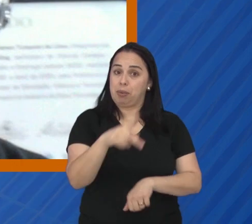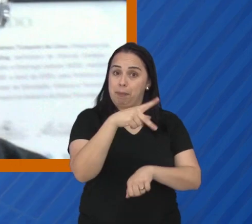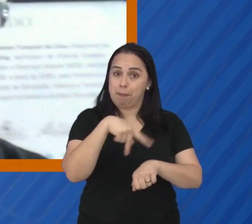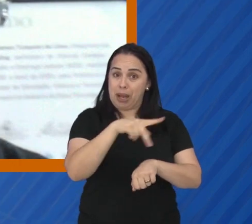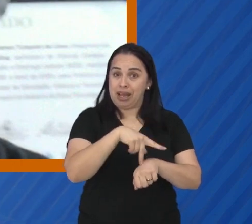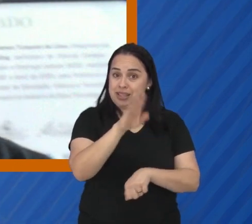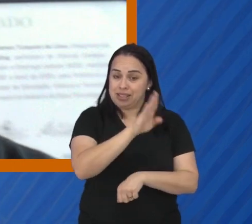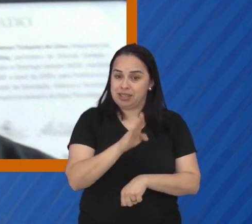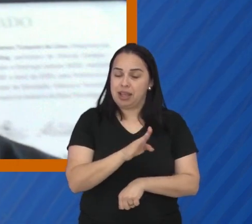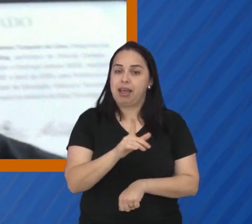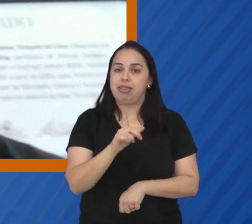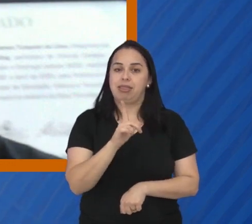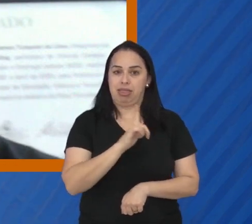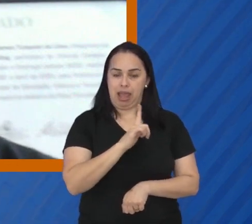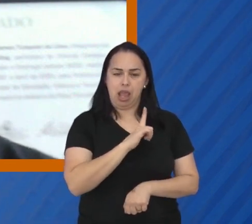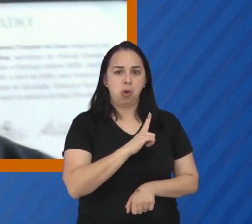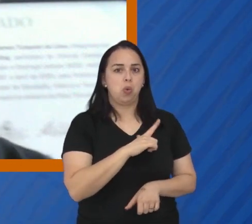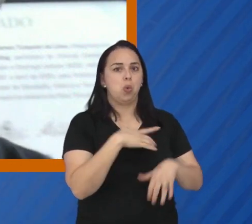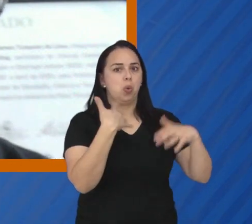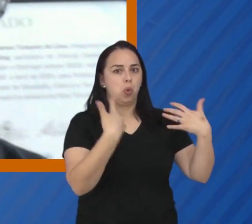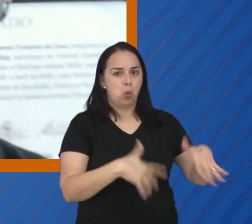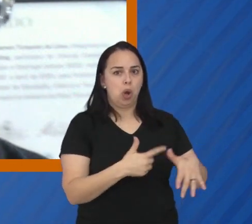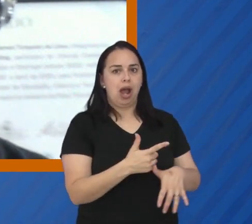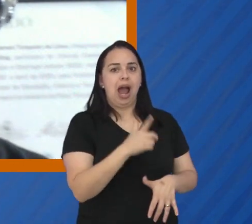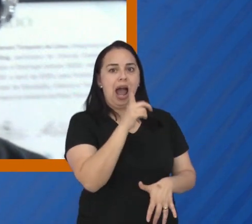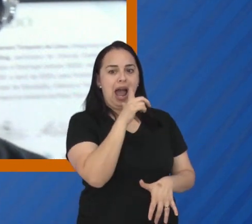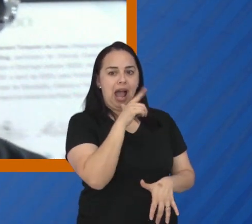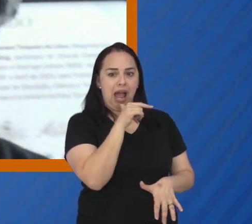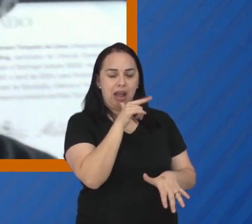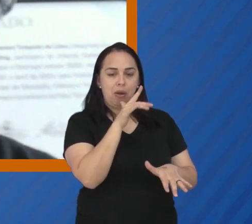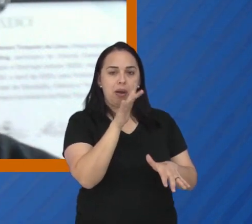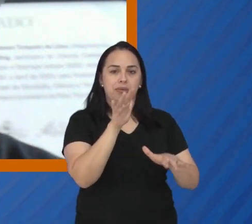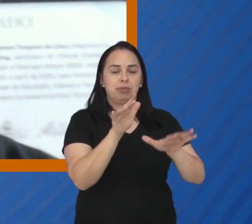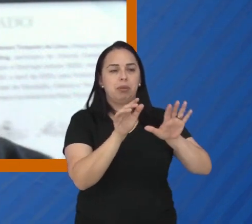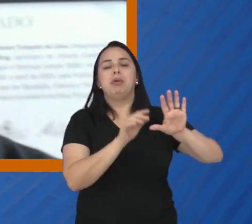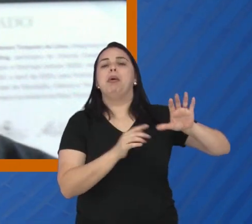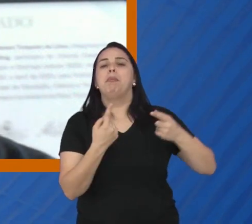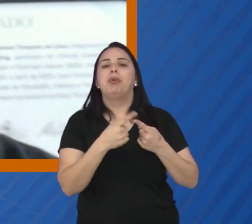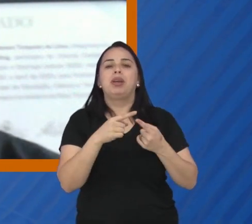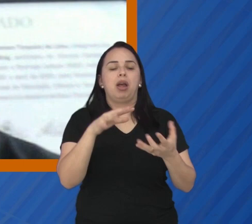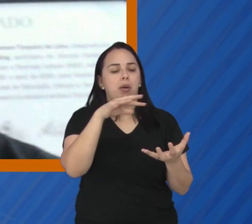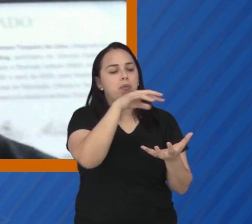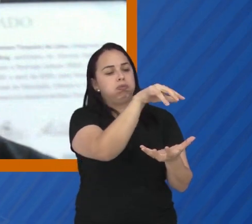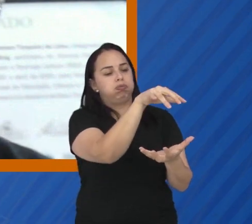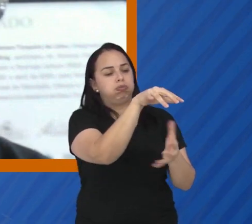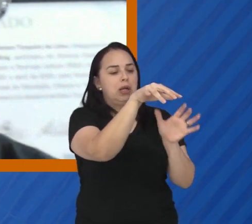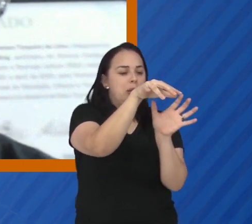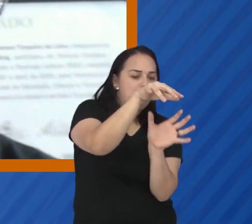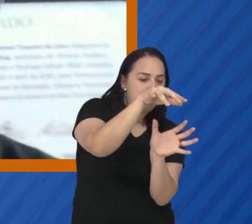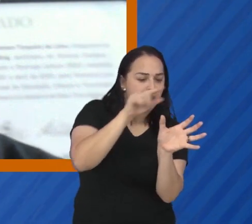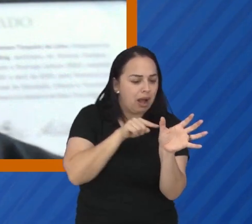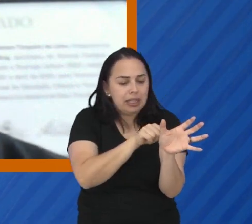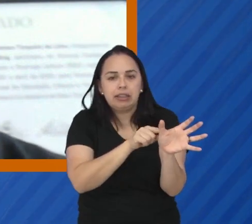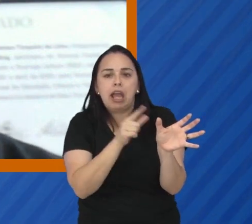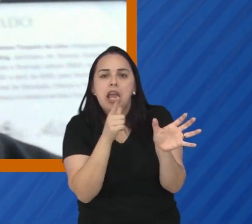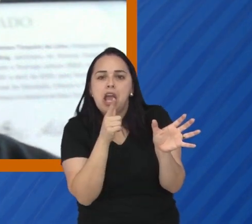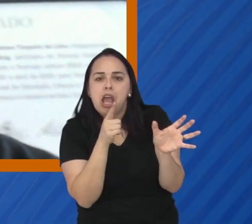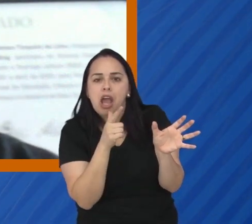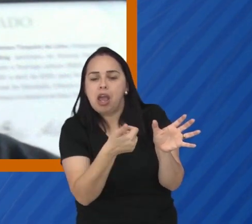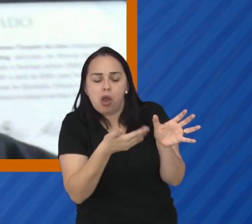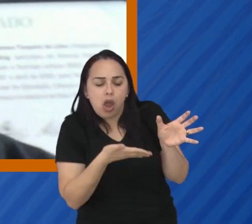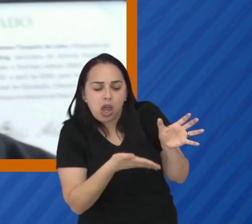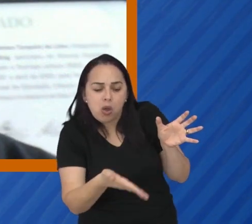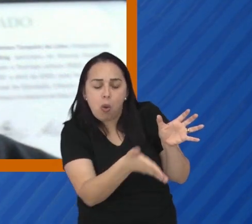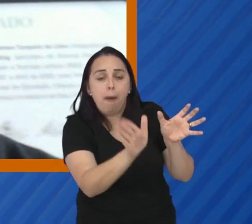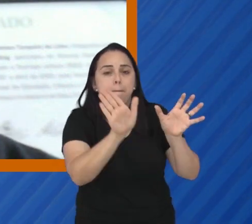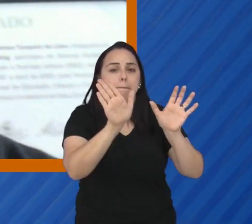dos países que mais contém esse recurso, pela nossa característica geográfica mesmo, muitos rios, enfim, a gente